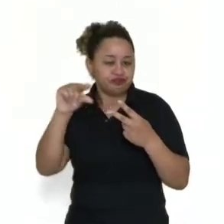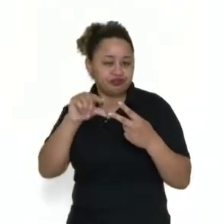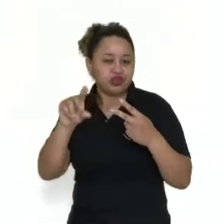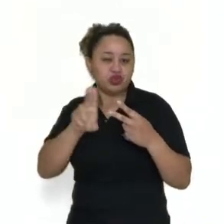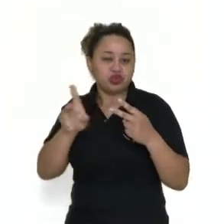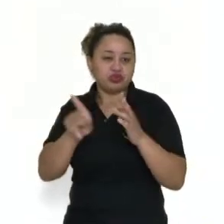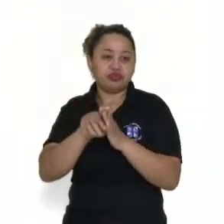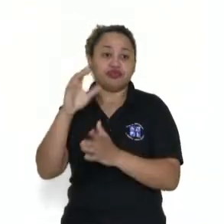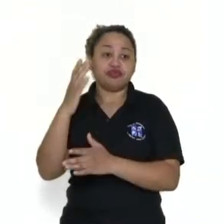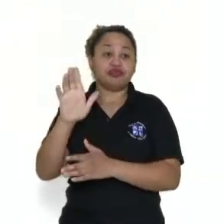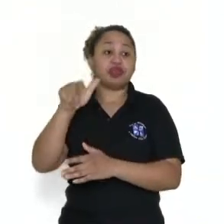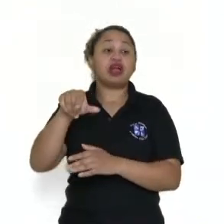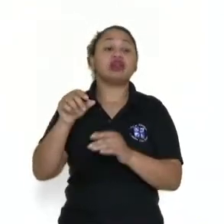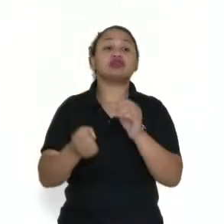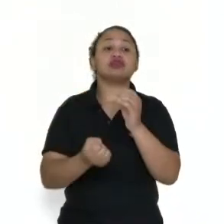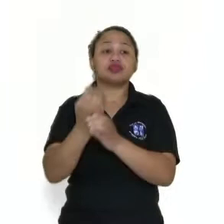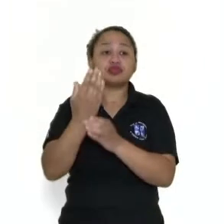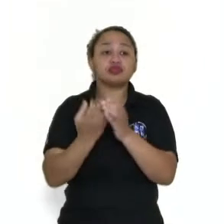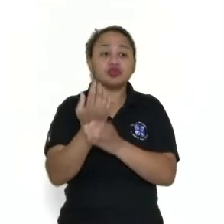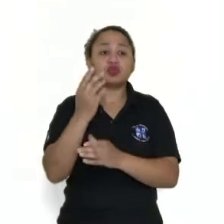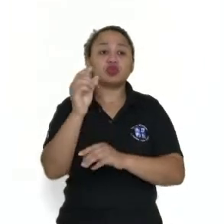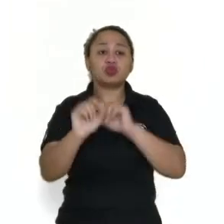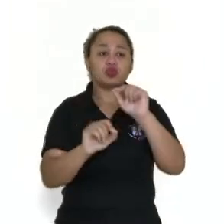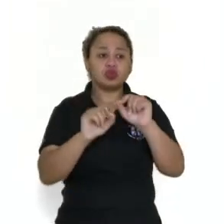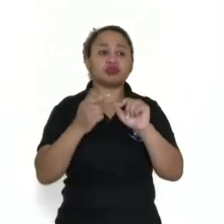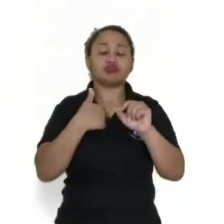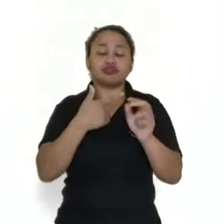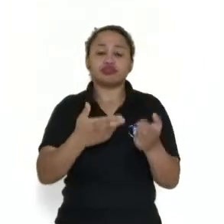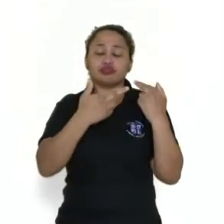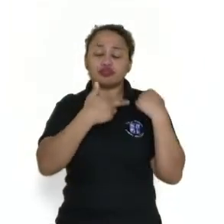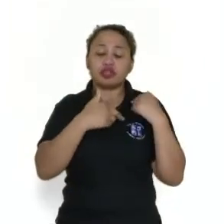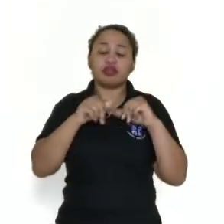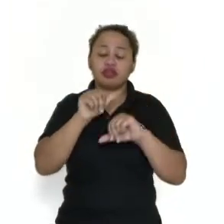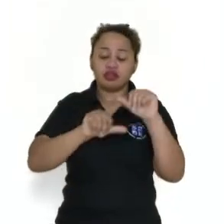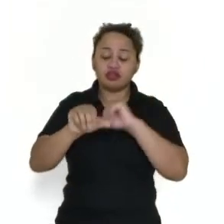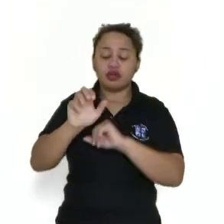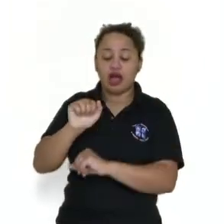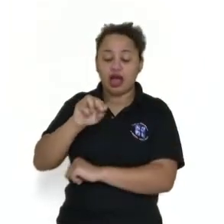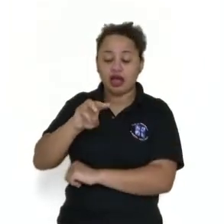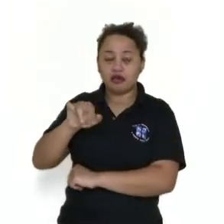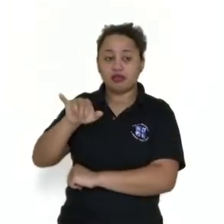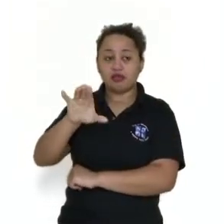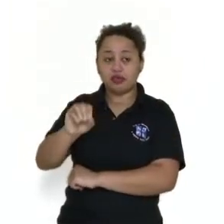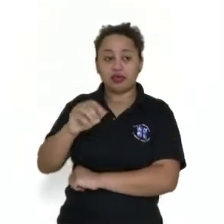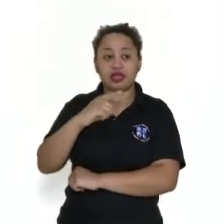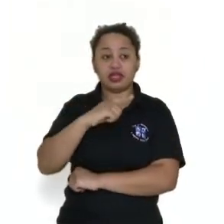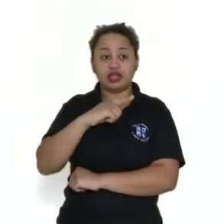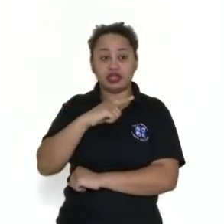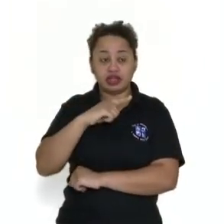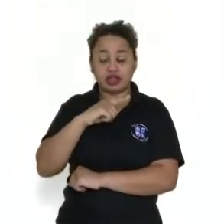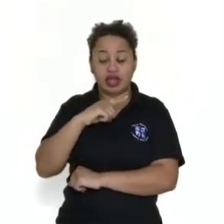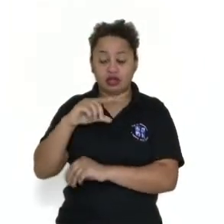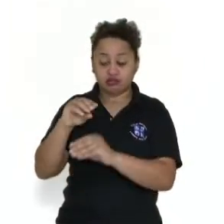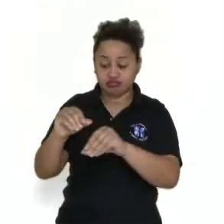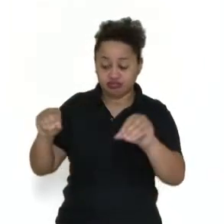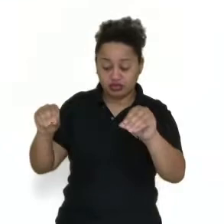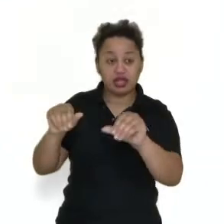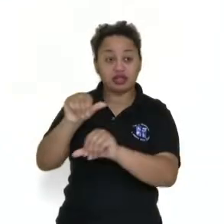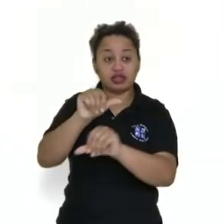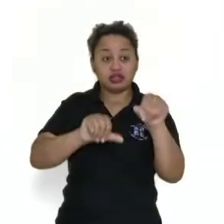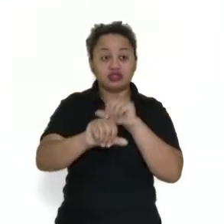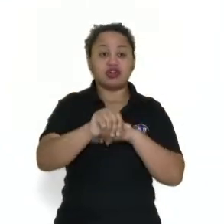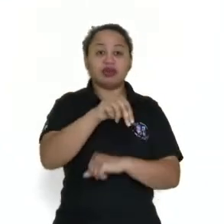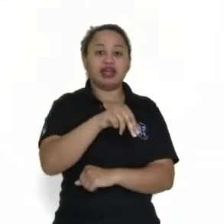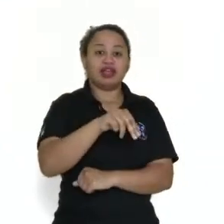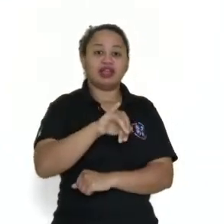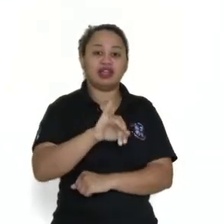bactérias autótrofas, quimiosintetizantes responsáveis por transformarem amônia encontrada no solo em nitrato.